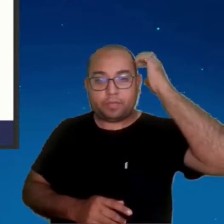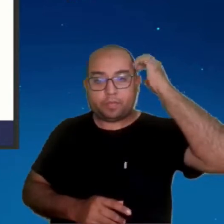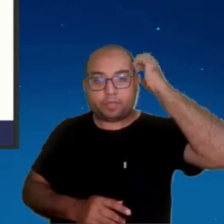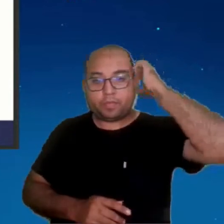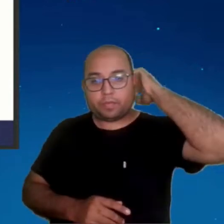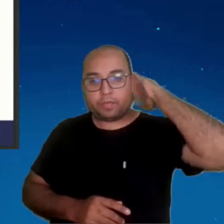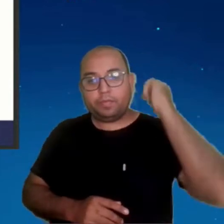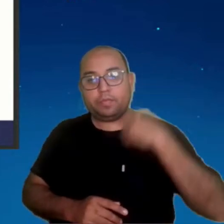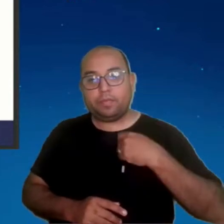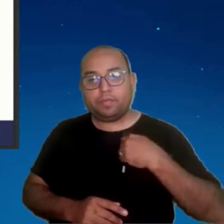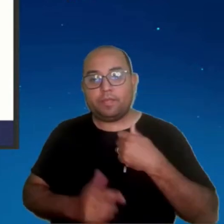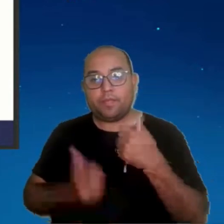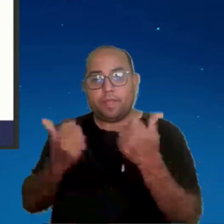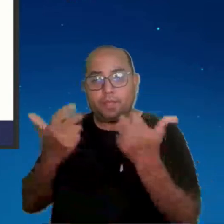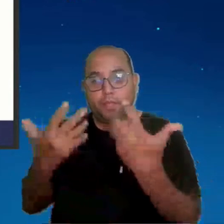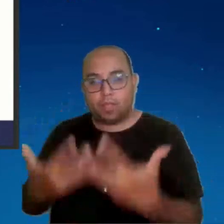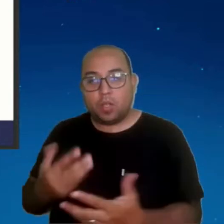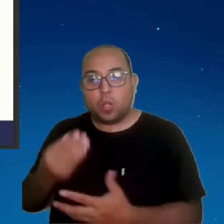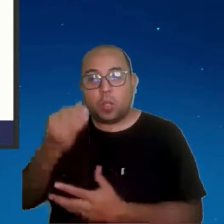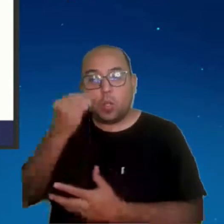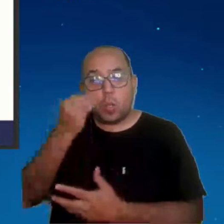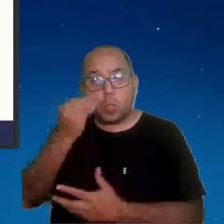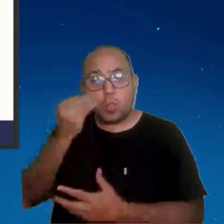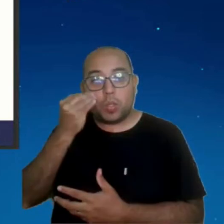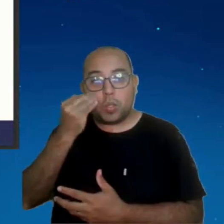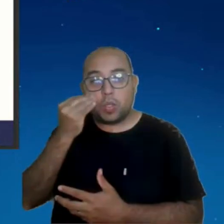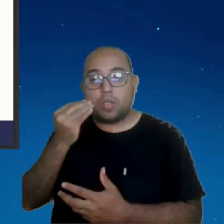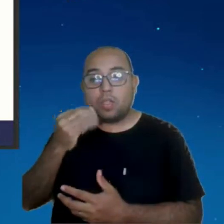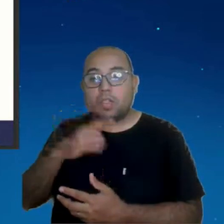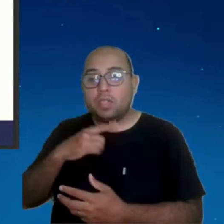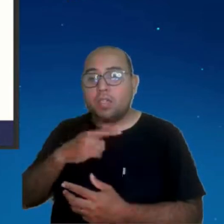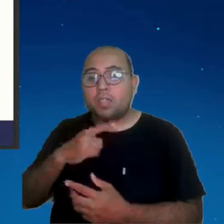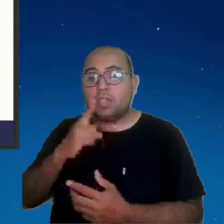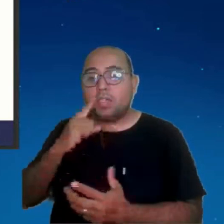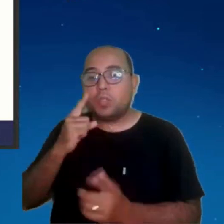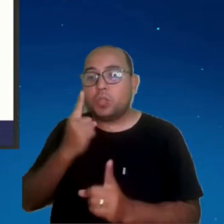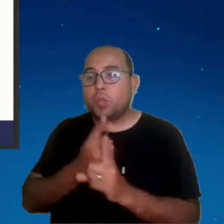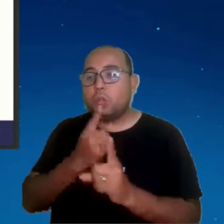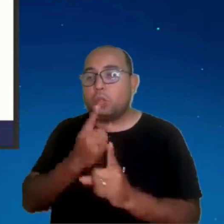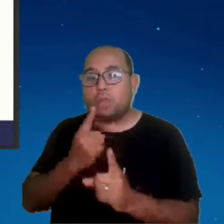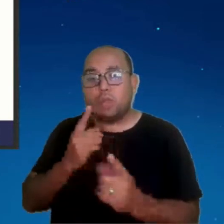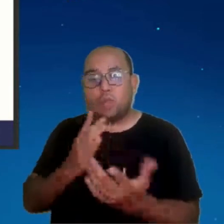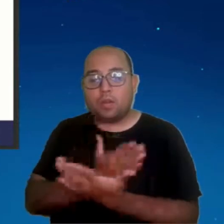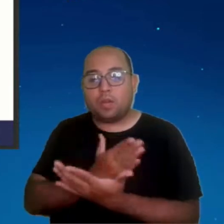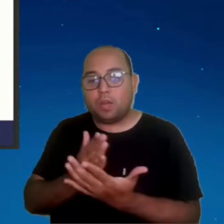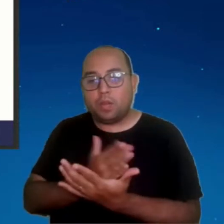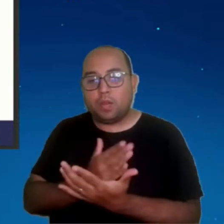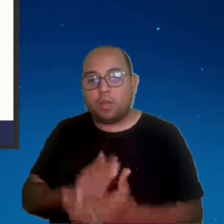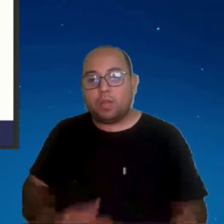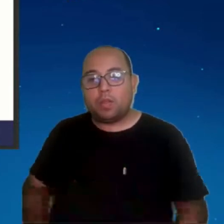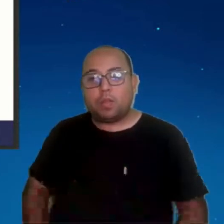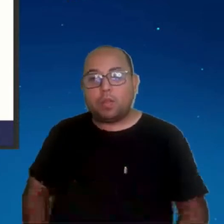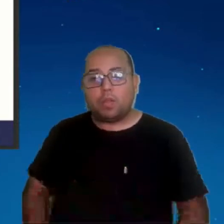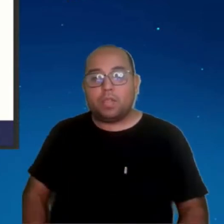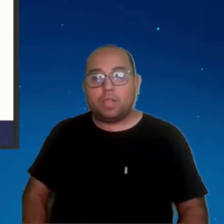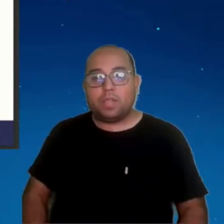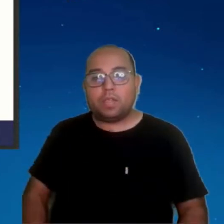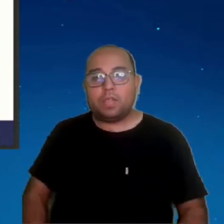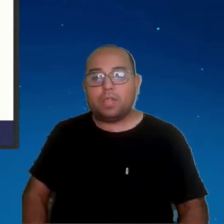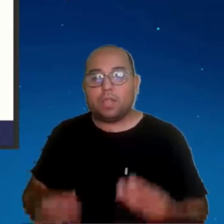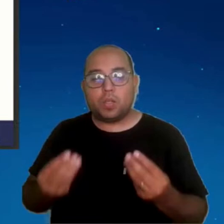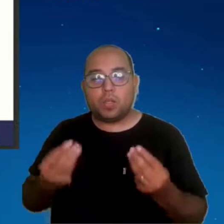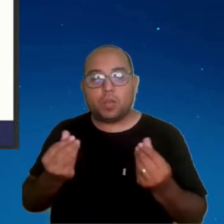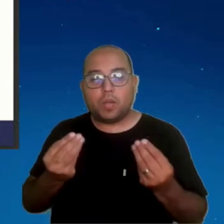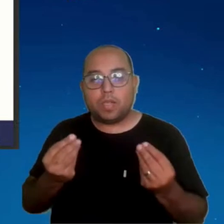eu vou puxar para vocês. Nos testes, nós descobrimos algumas